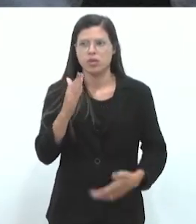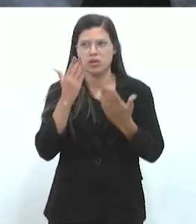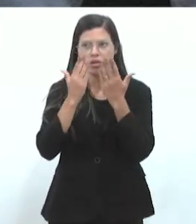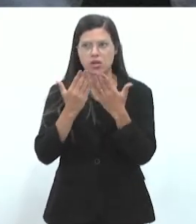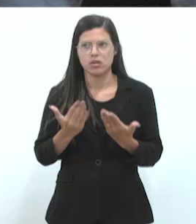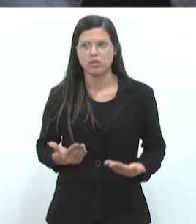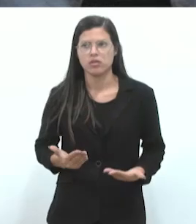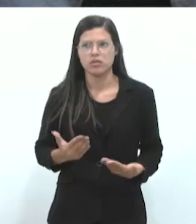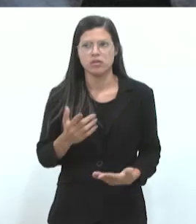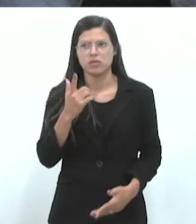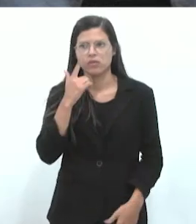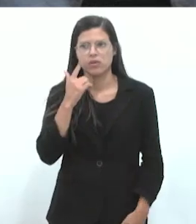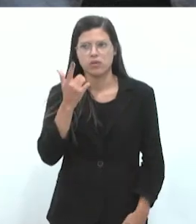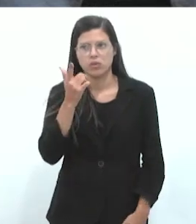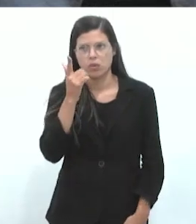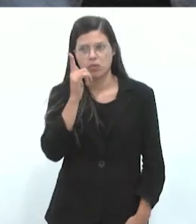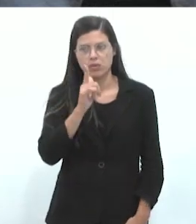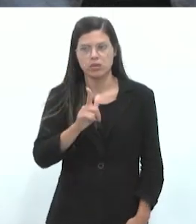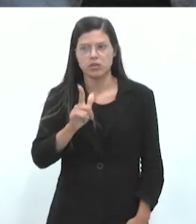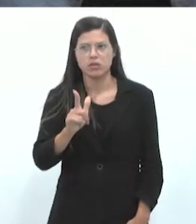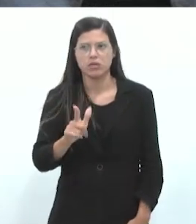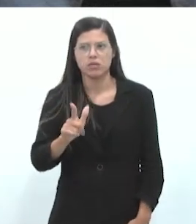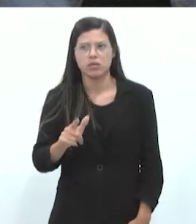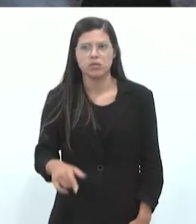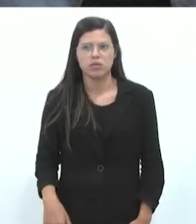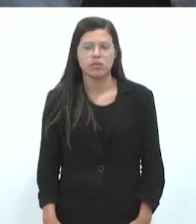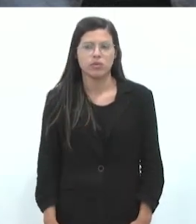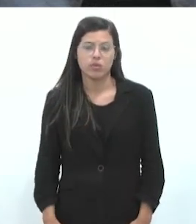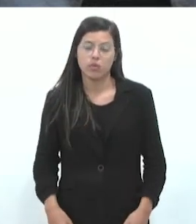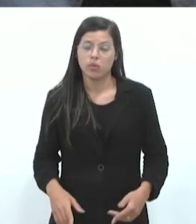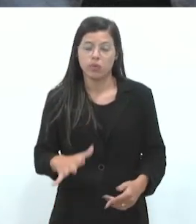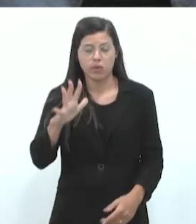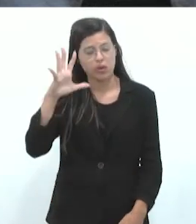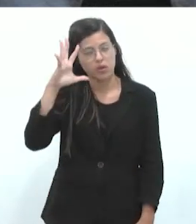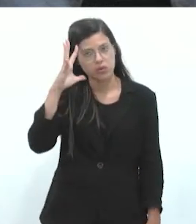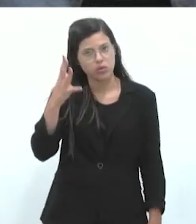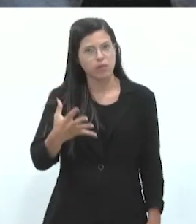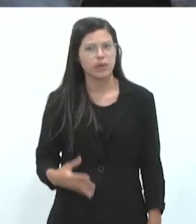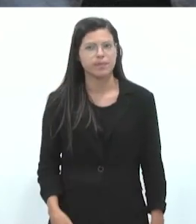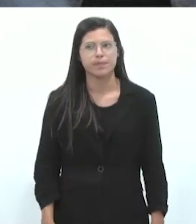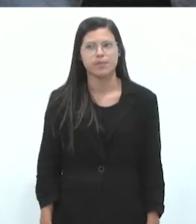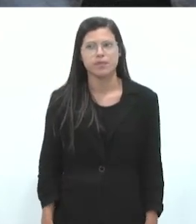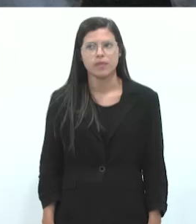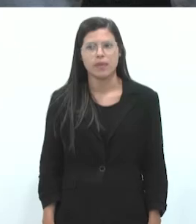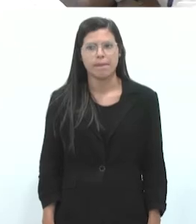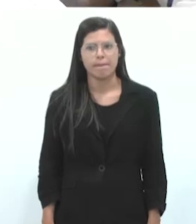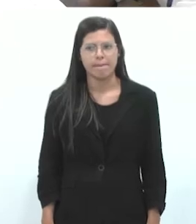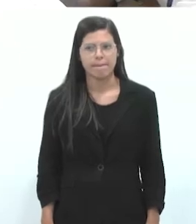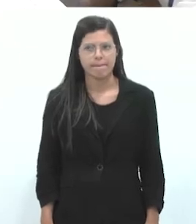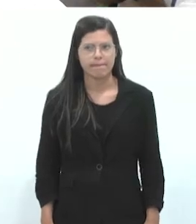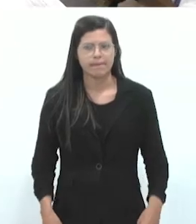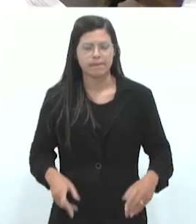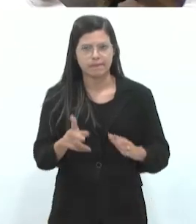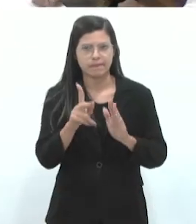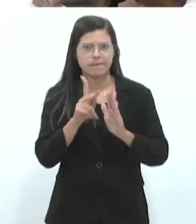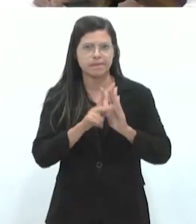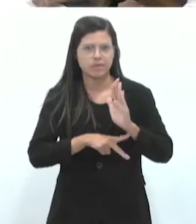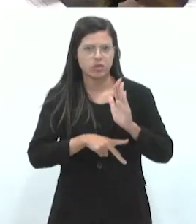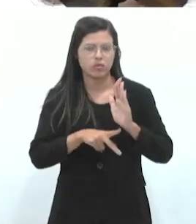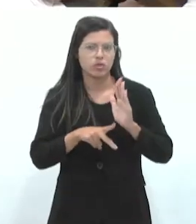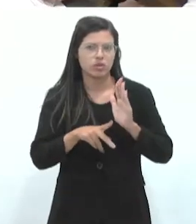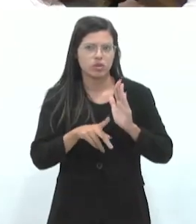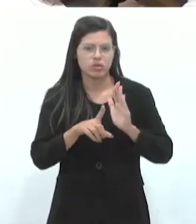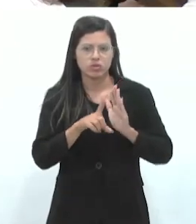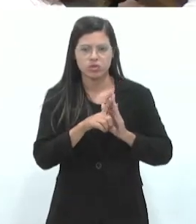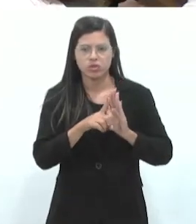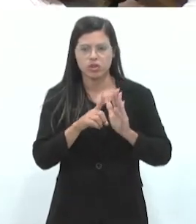ver se eu consigo essa obra de arte, mas estou pedindo vista. Perfeito. Então, um projeto com vista ao deputado Luiz Paulo, 15